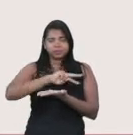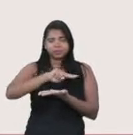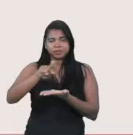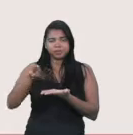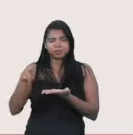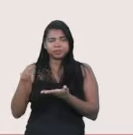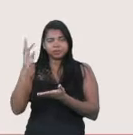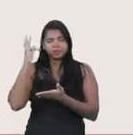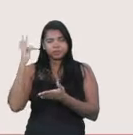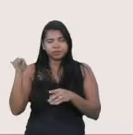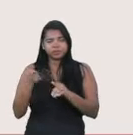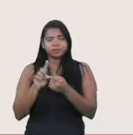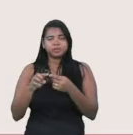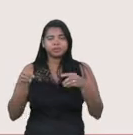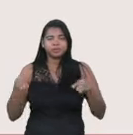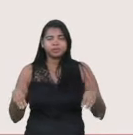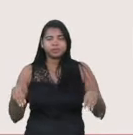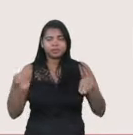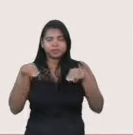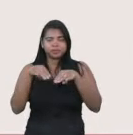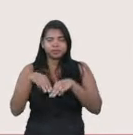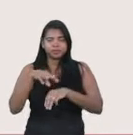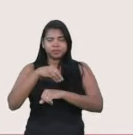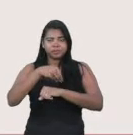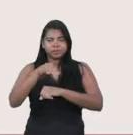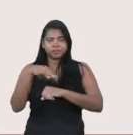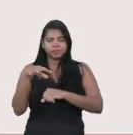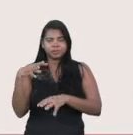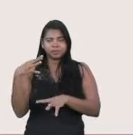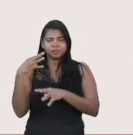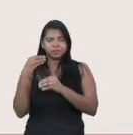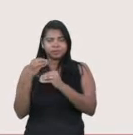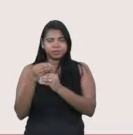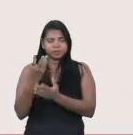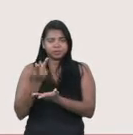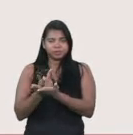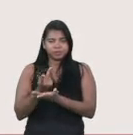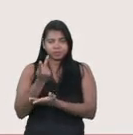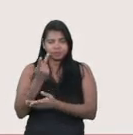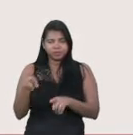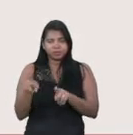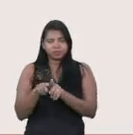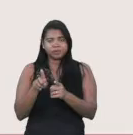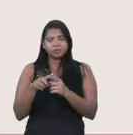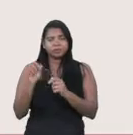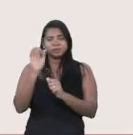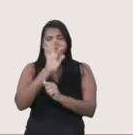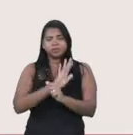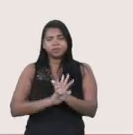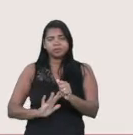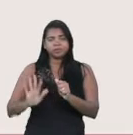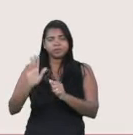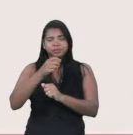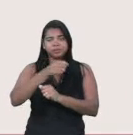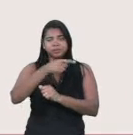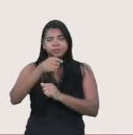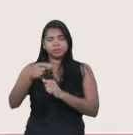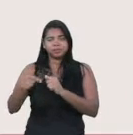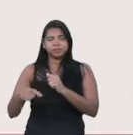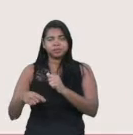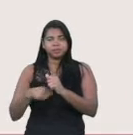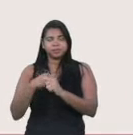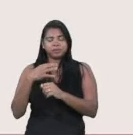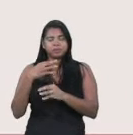o eletromagnetismo contribui para a descrição dos efeitos desse campo sobre partículas de acordo com as